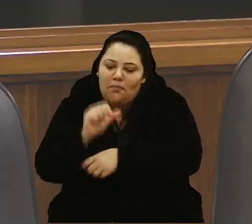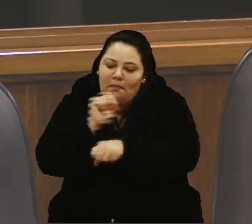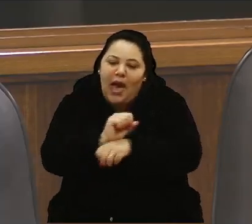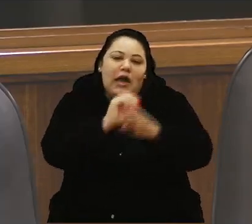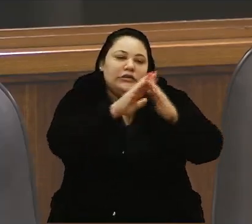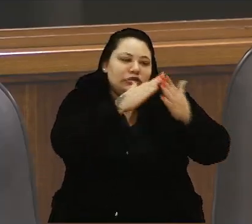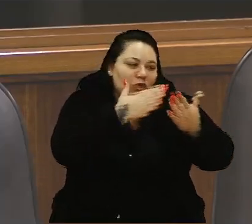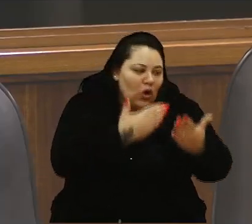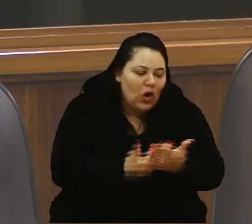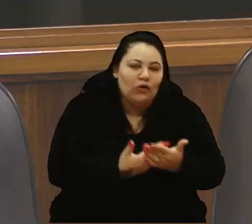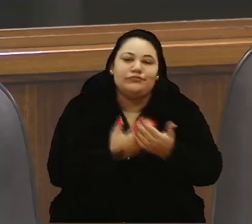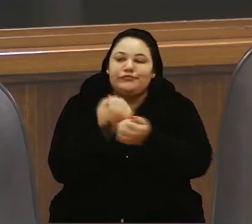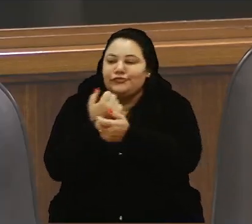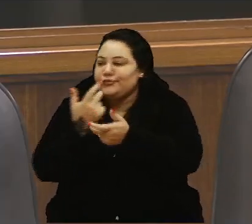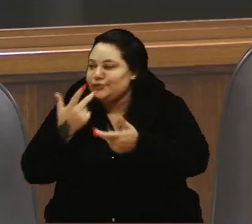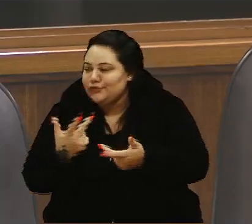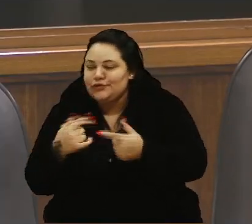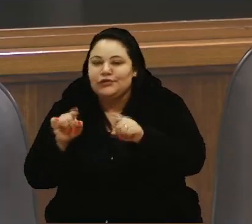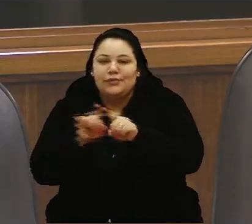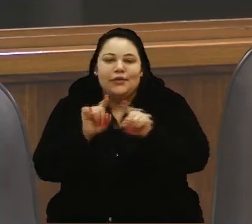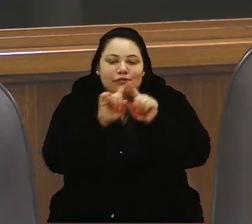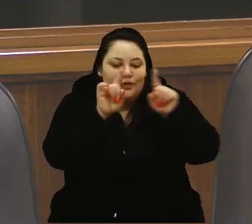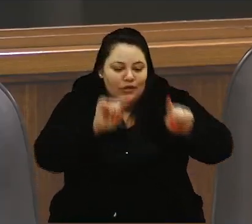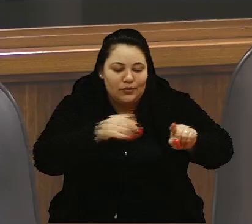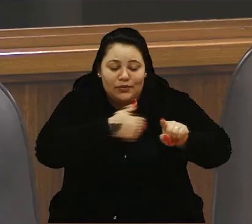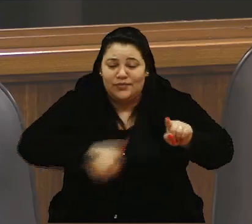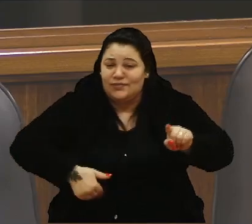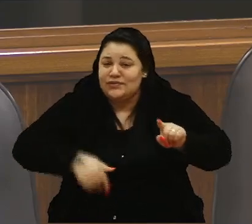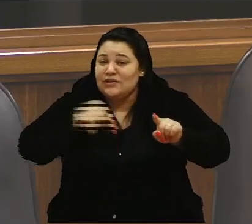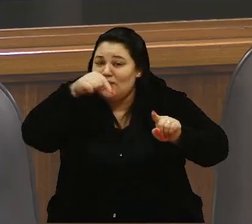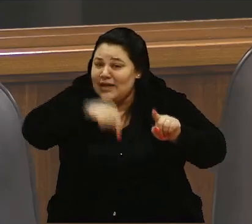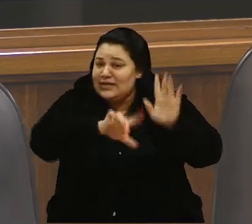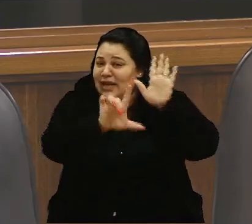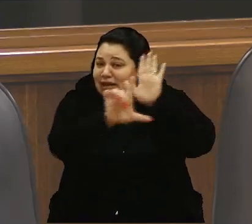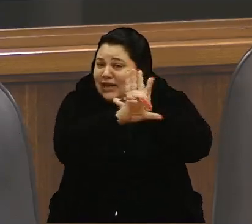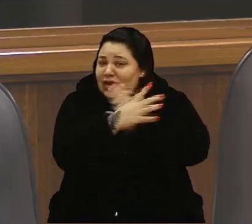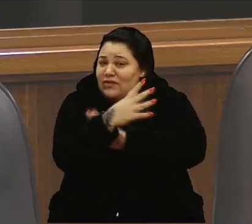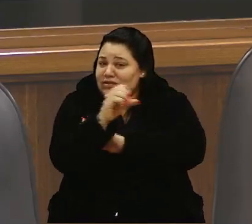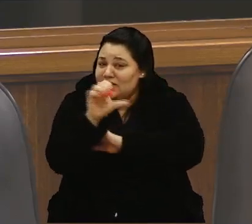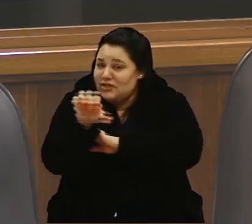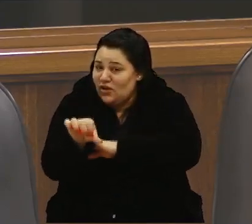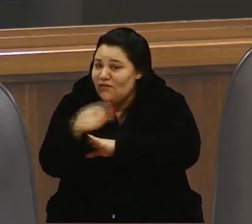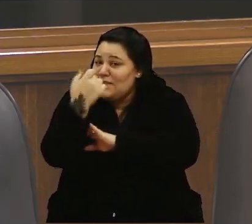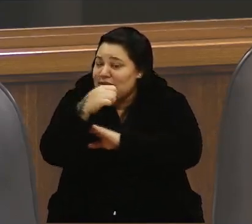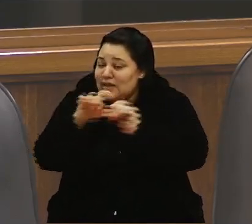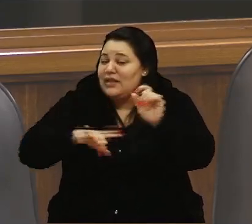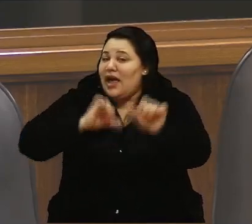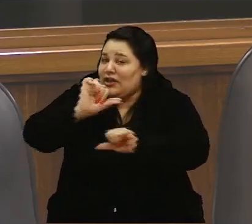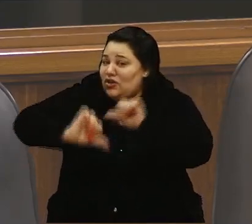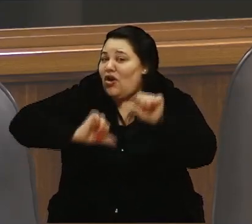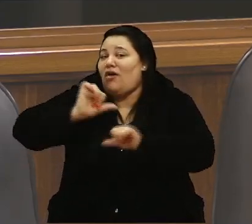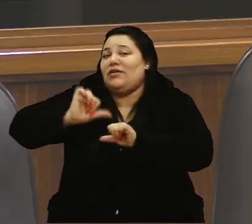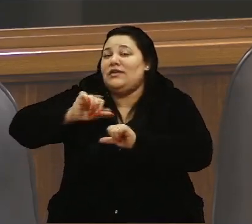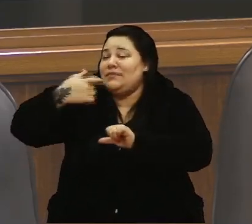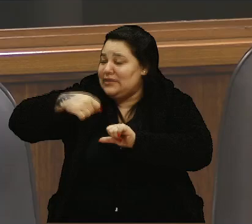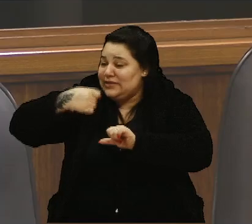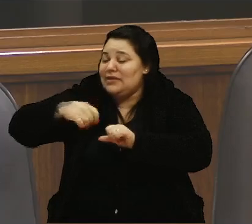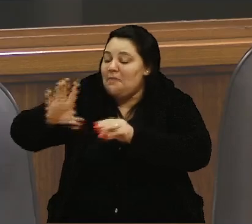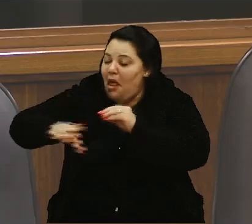as alterações propostas agora na 409 são importantes, mas que precisam vir mais